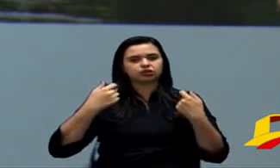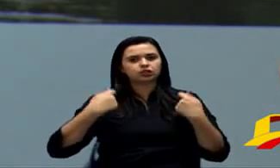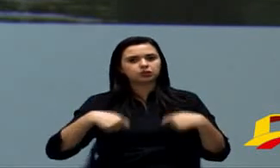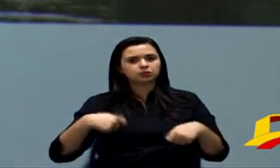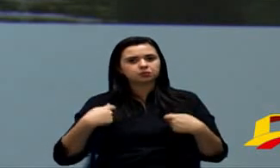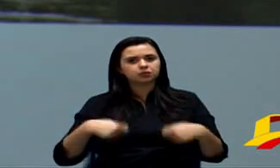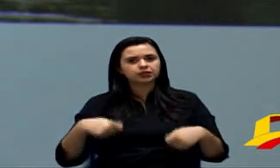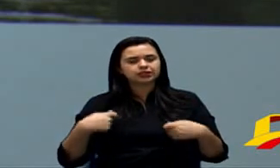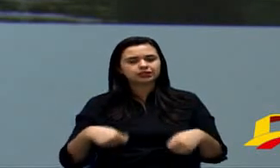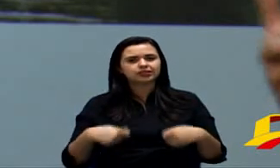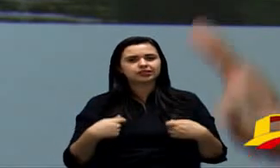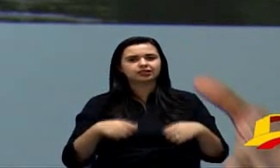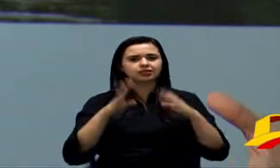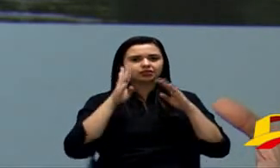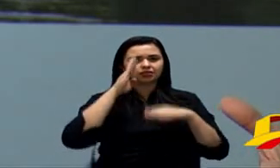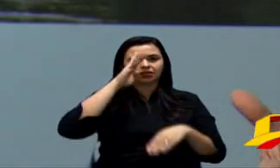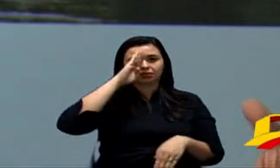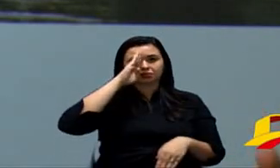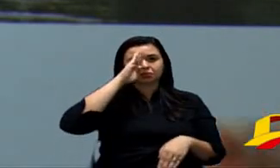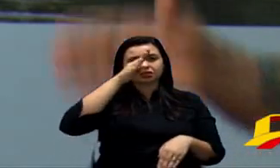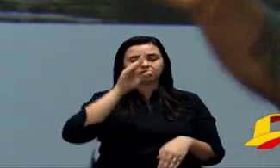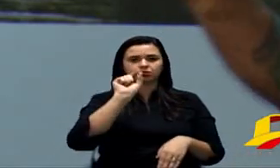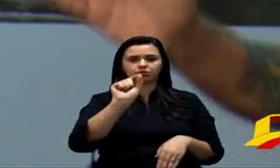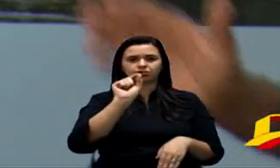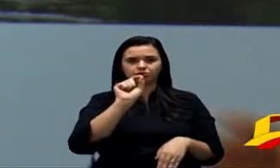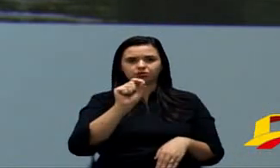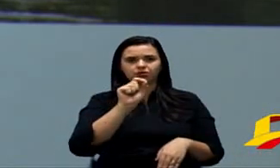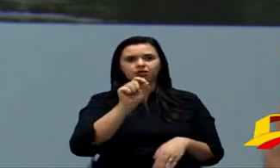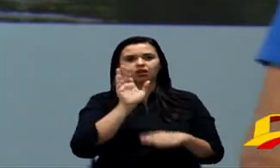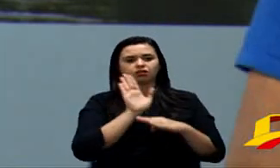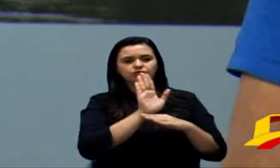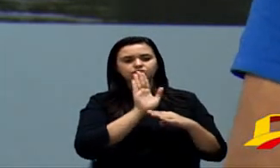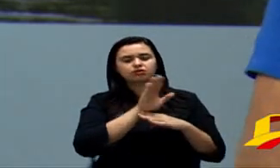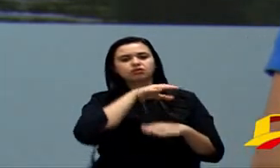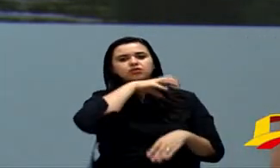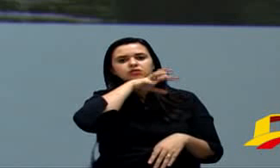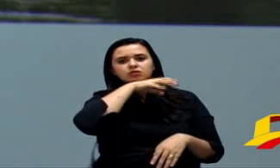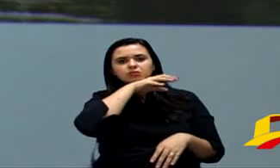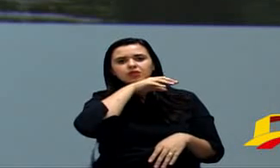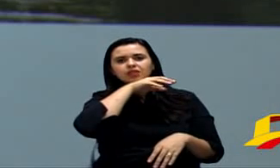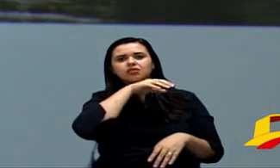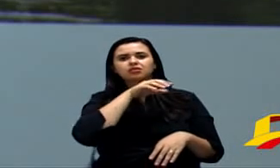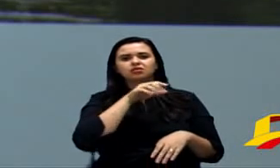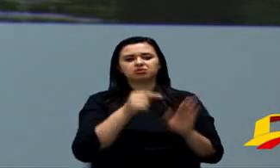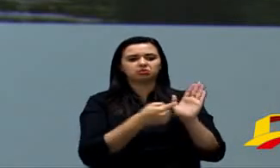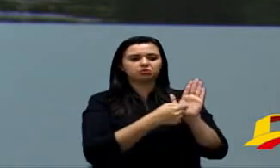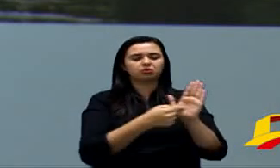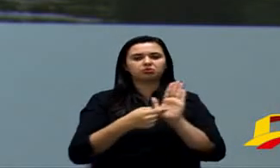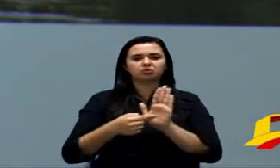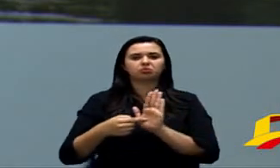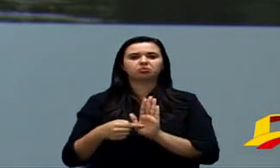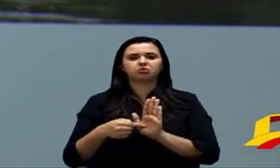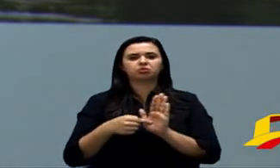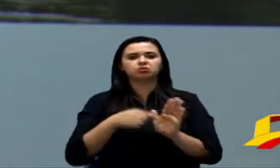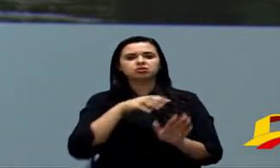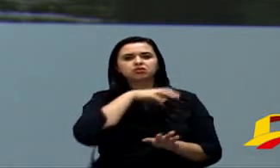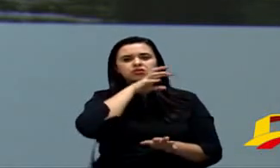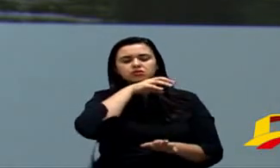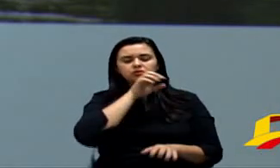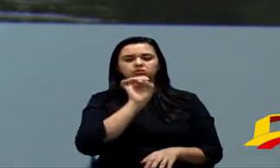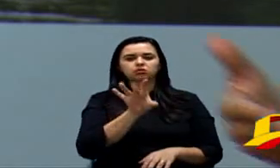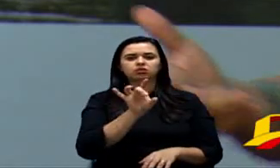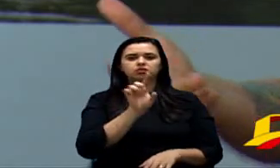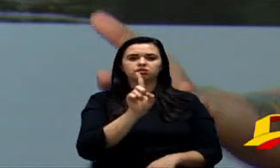ou centrado na exibição de animais. E agora, para terminar, vereador, só falar que assim,